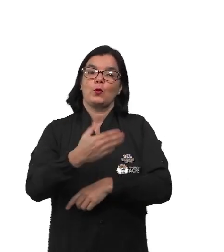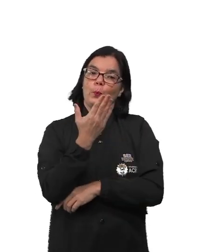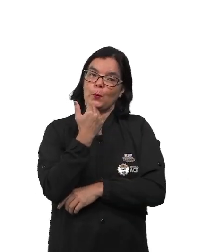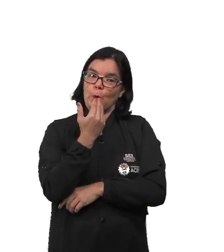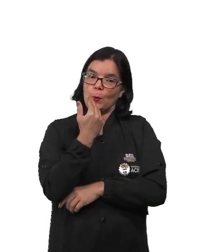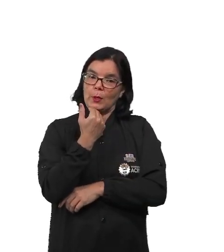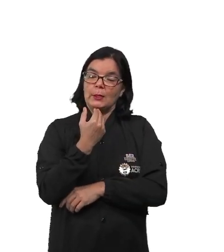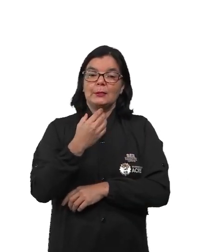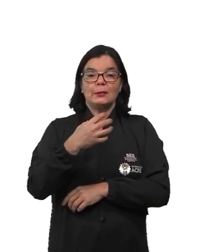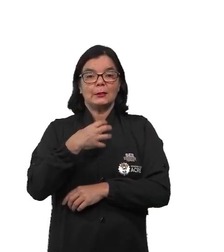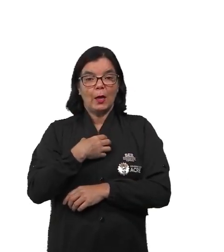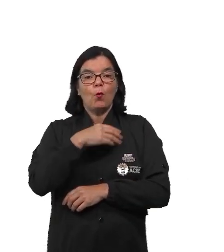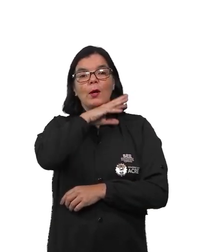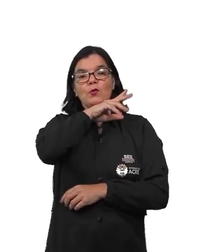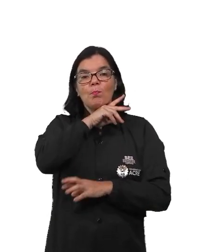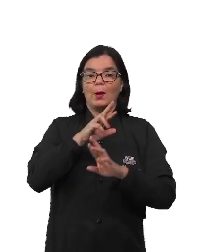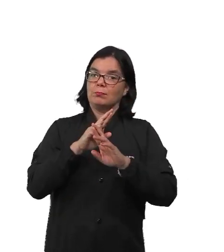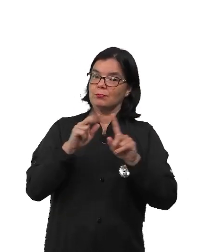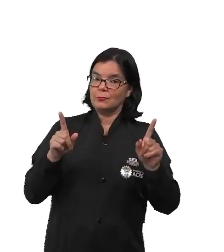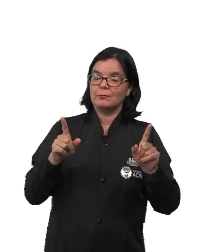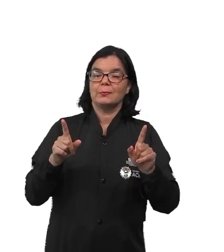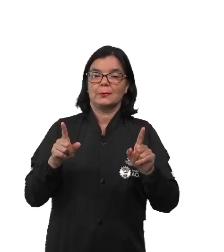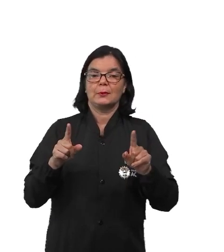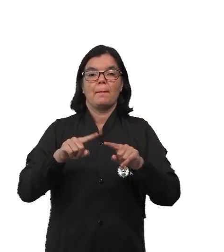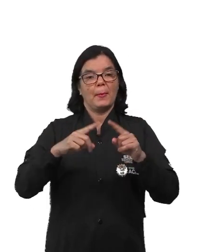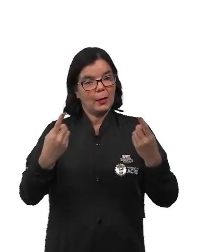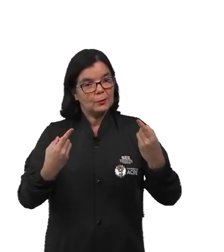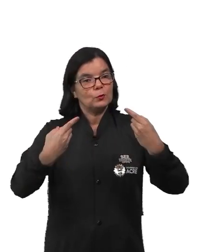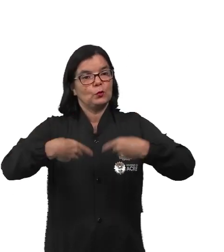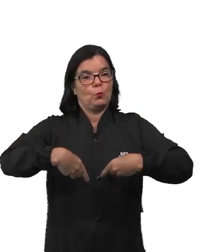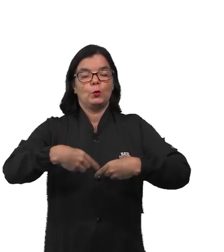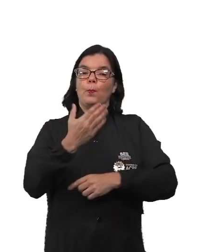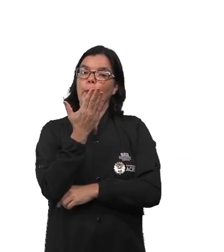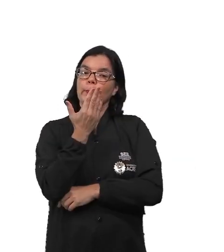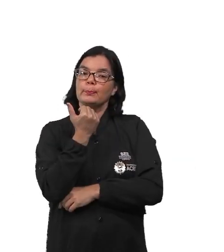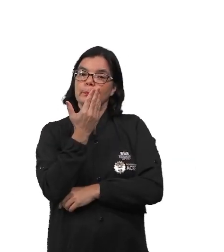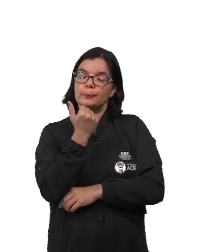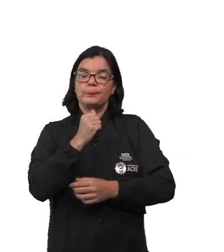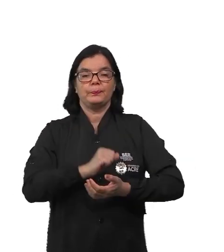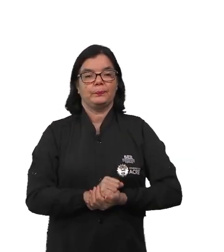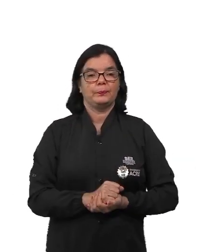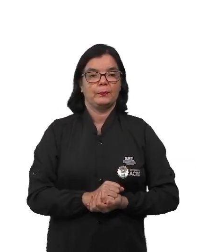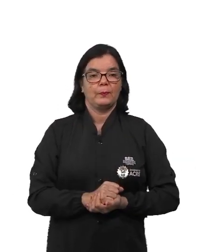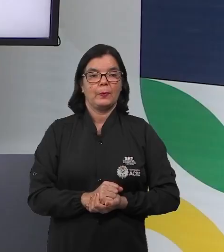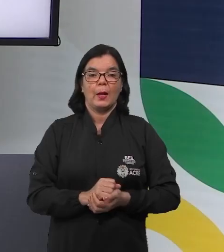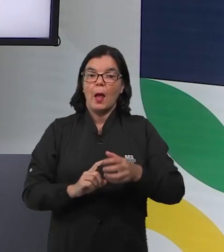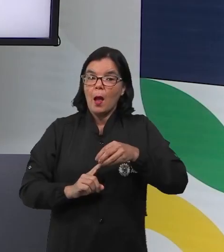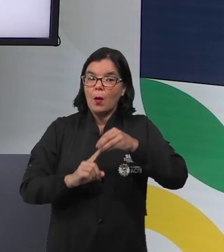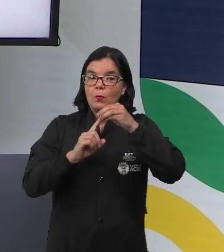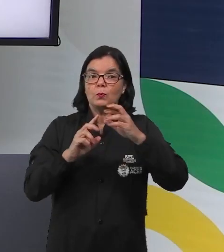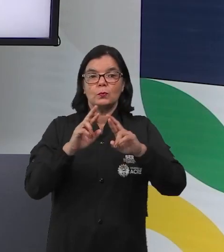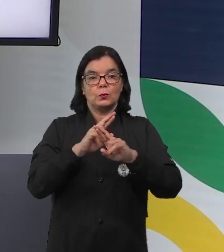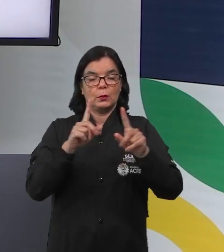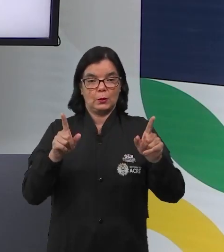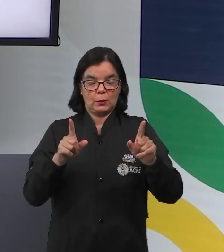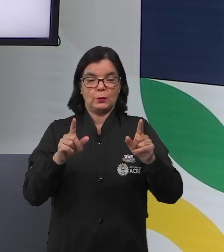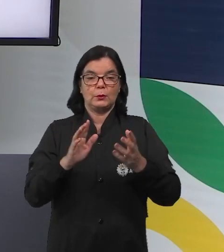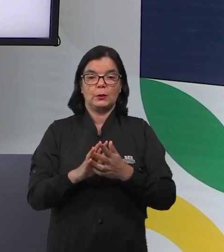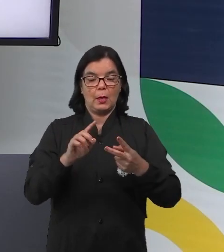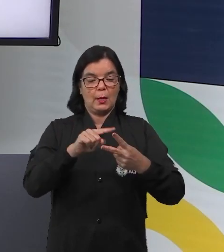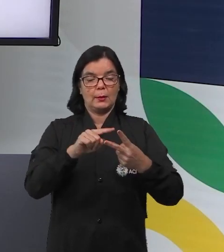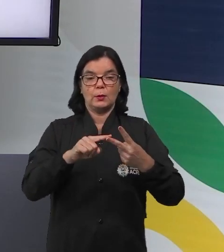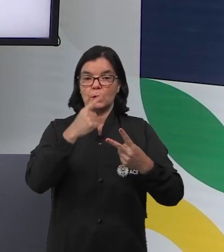São espécies diferentes? São espécies diferentes. Estão competindo? Estão competindo. Tá certo? A única diferença entre essas